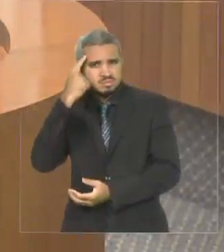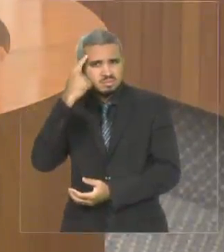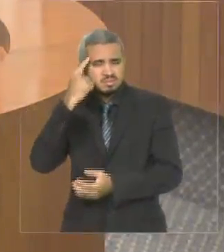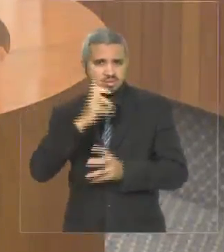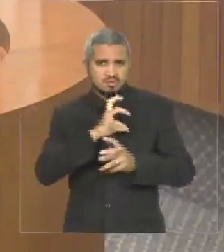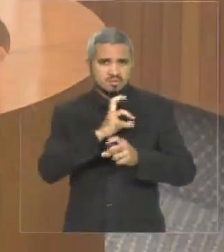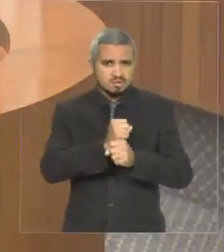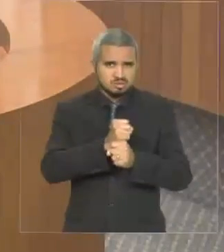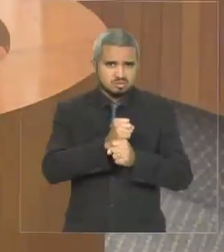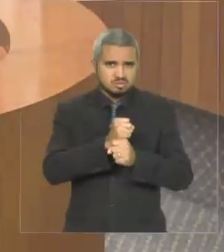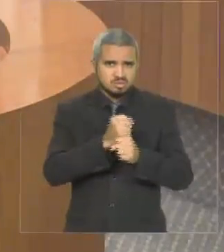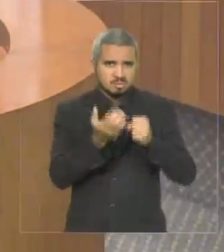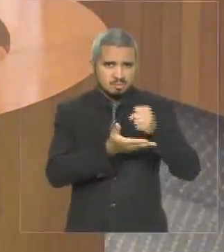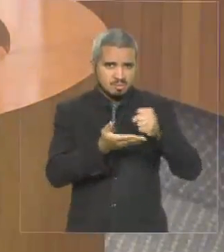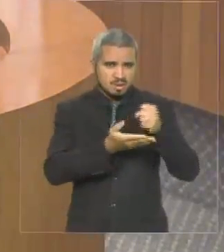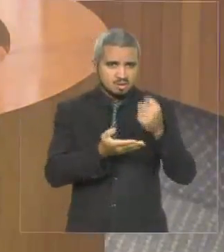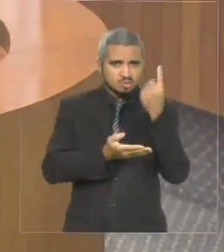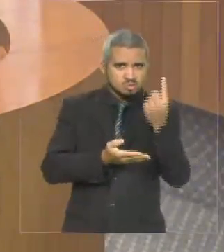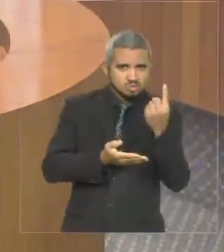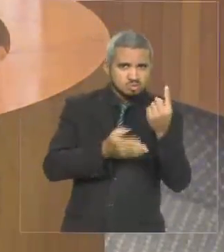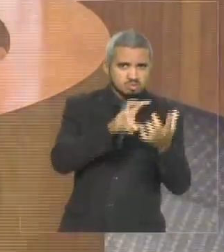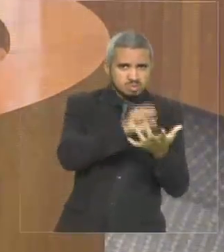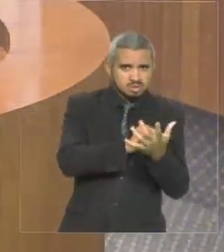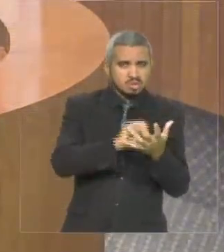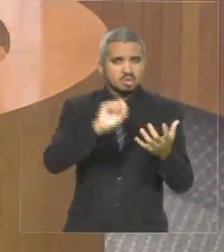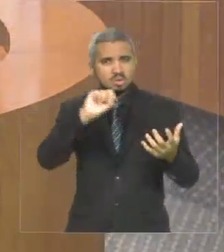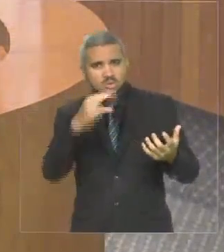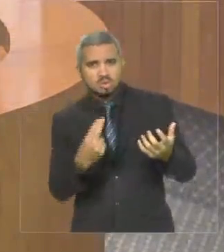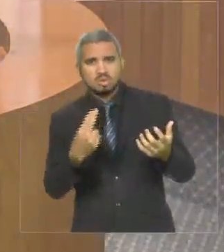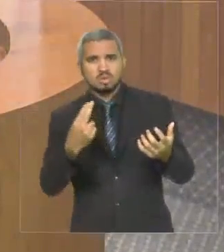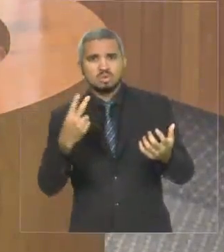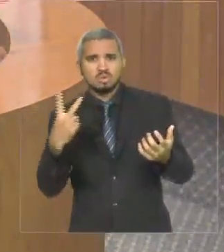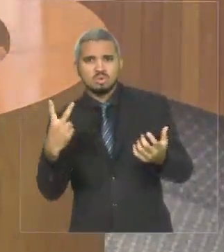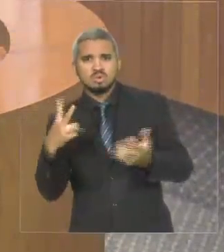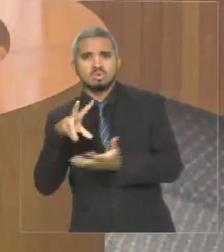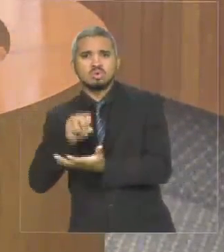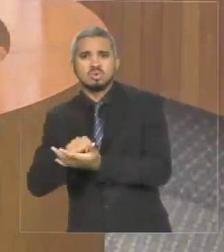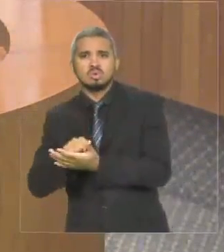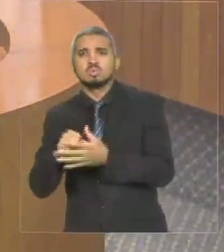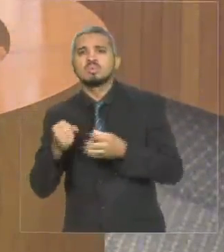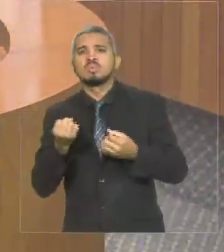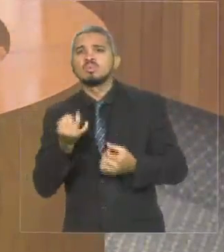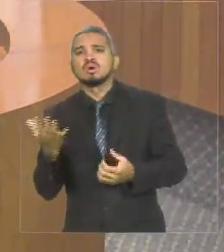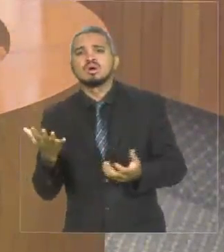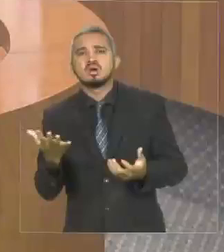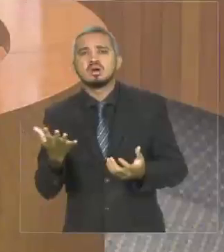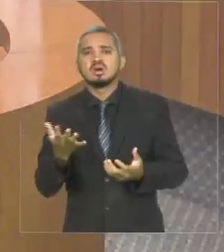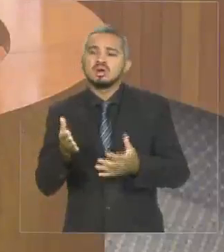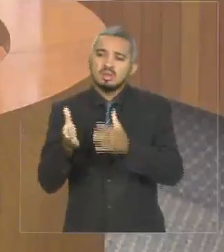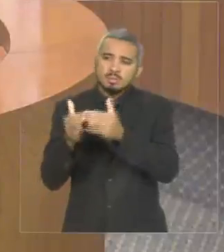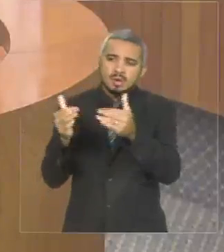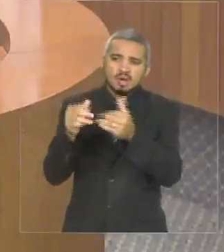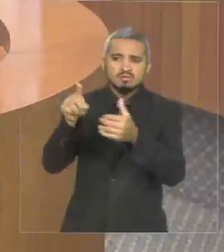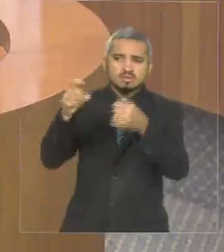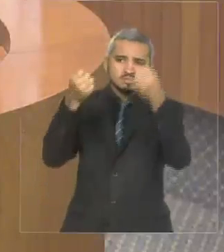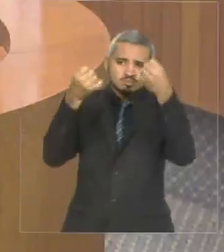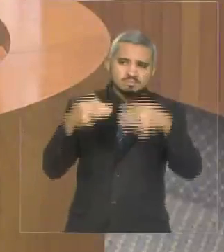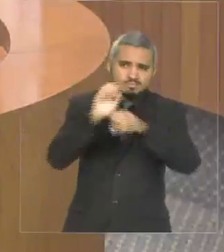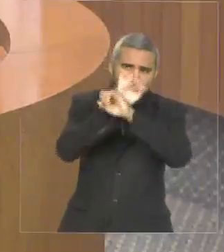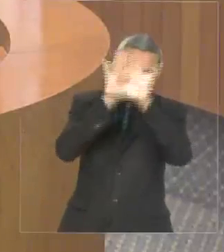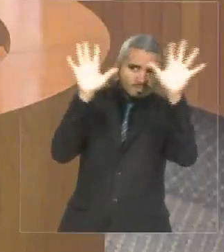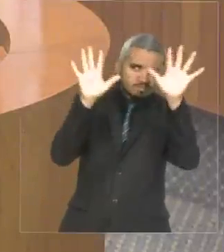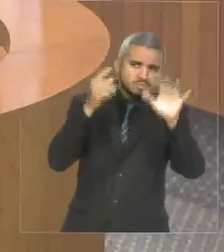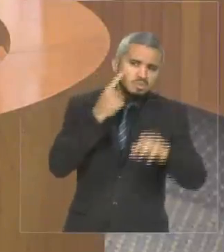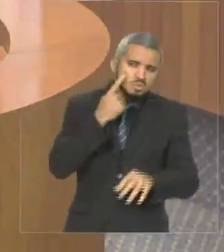base dessa matrícula ou de cada matrícula? Isso eu gostaria, inclusive, do esclarecimento de Vossa Excelência. Por outro